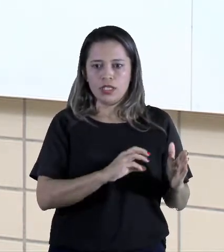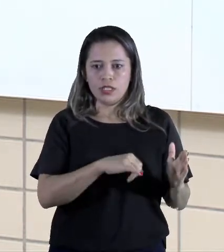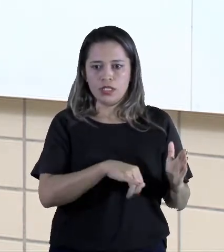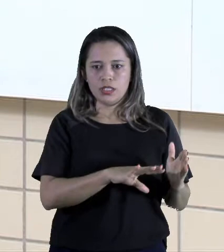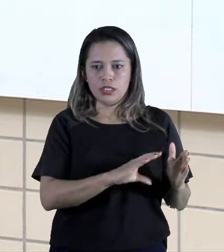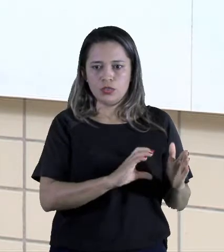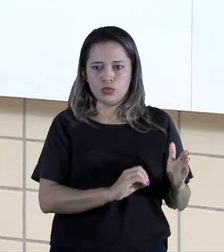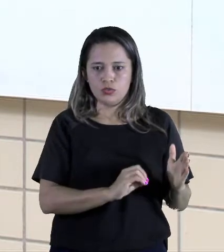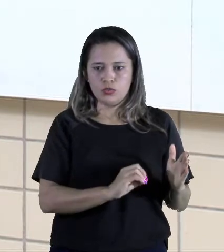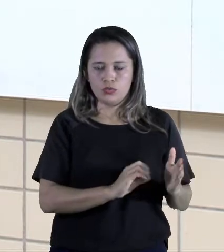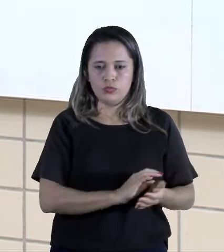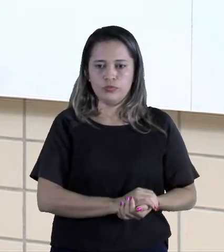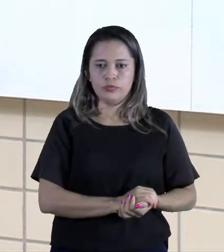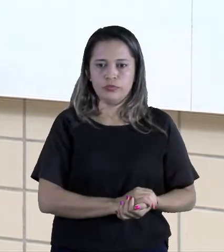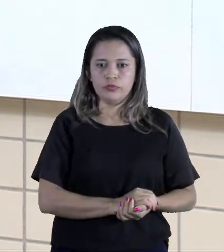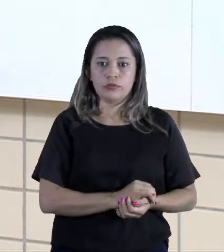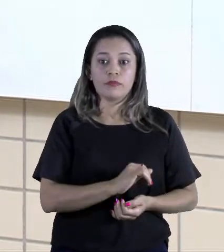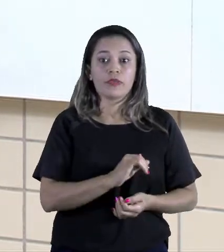25